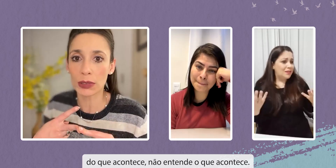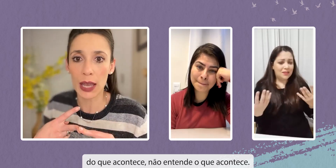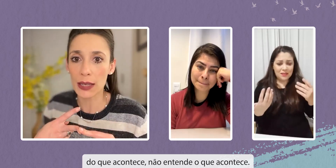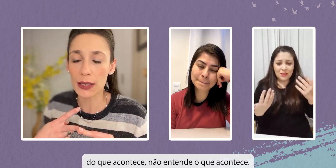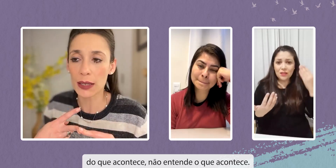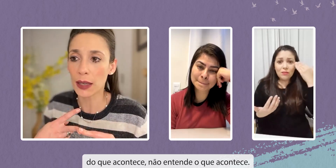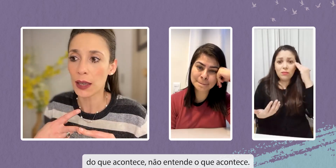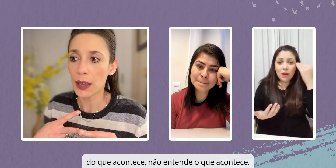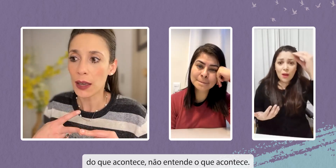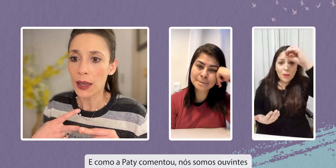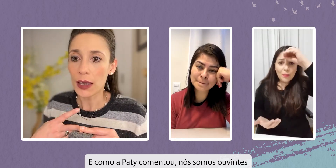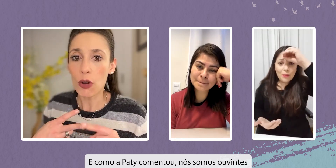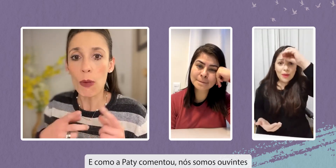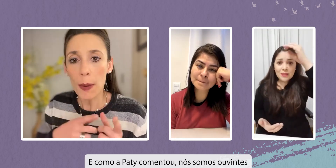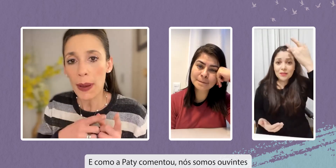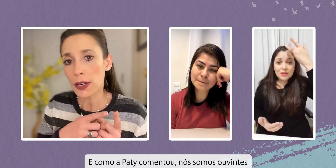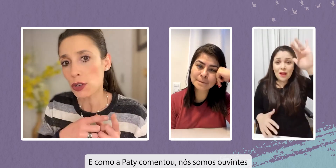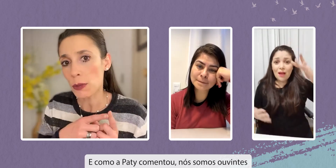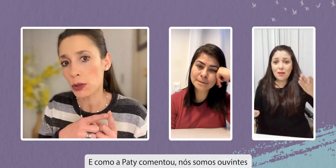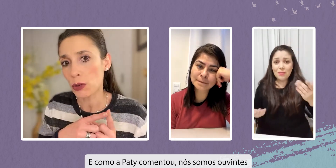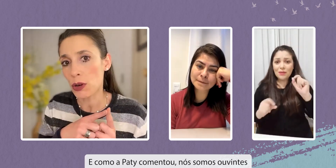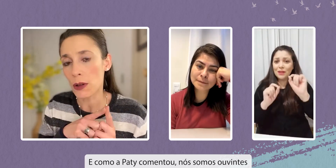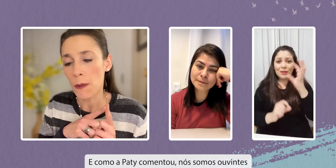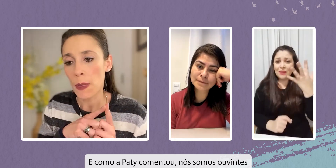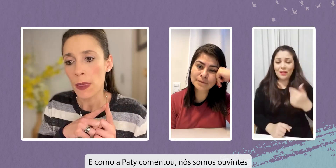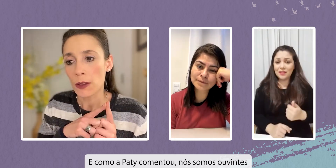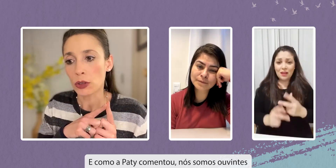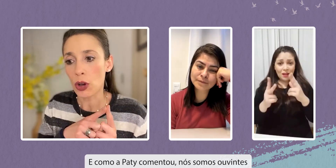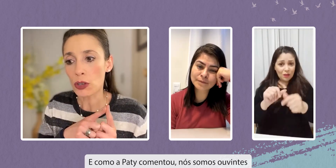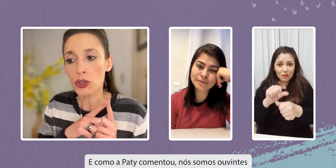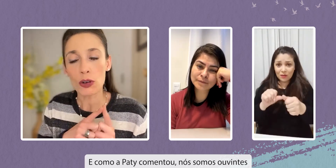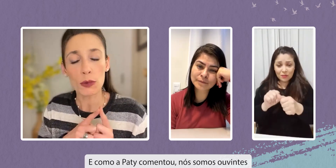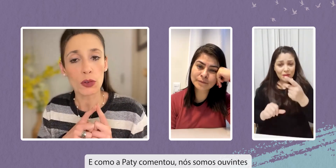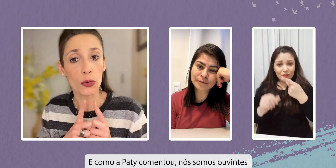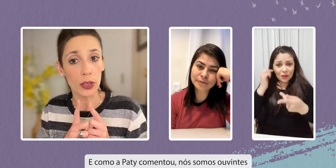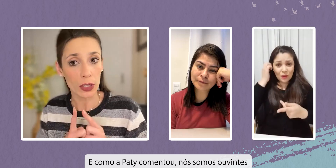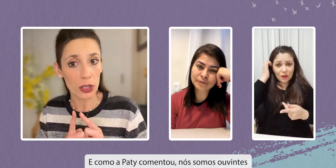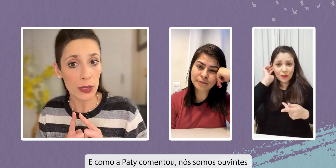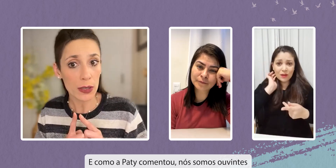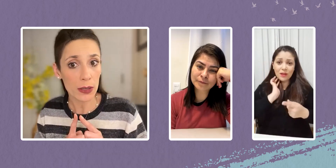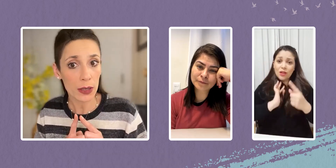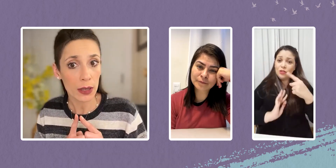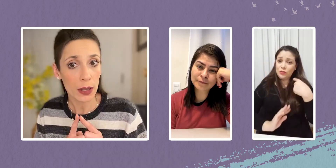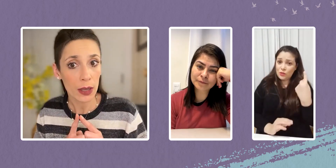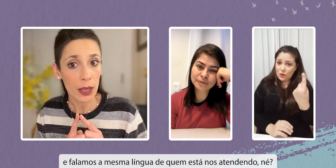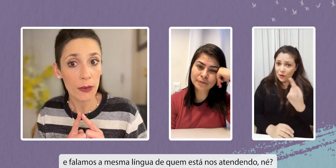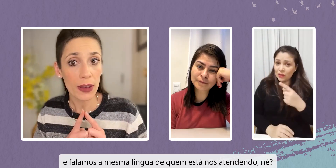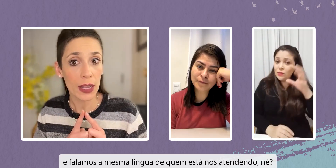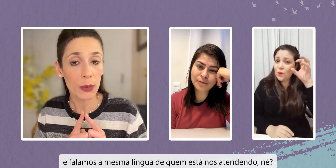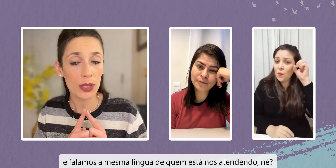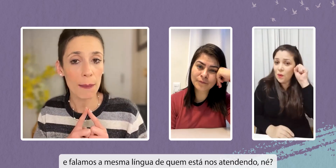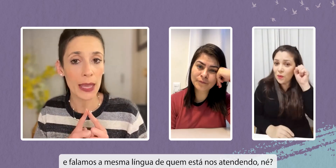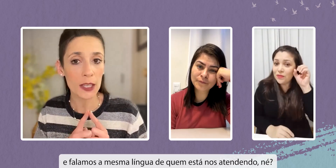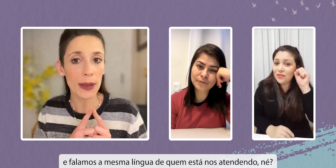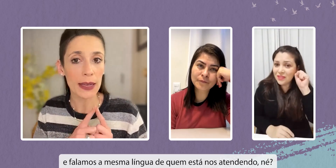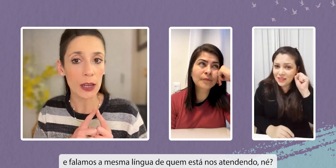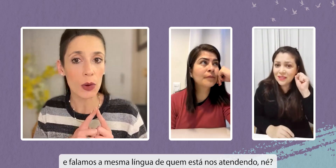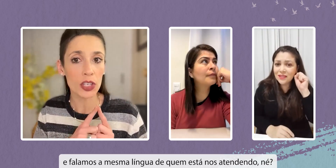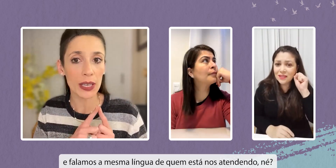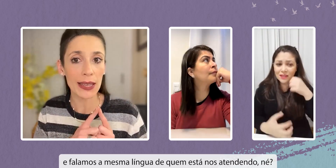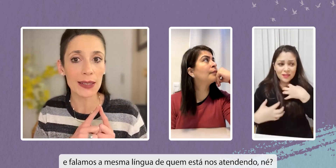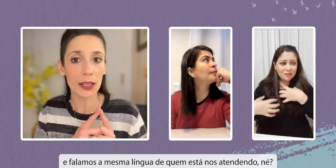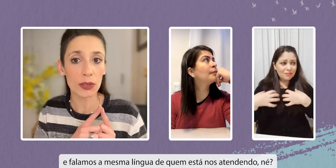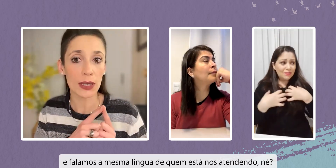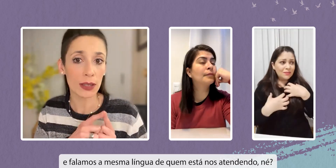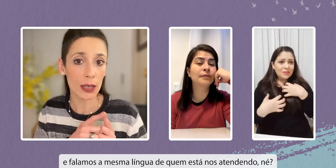que acontece. E como a Paty comentou, nós somos ouvintes e falamos a mesma língua